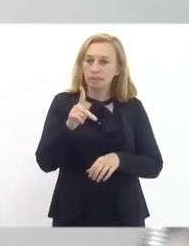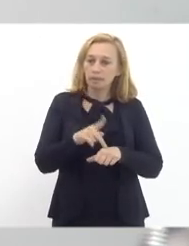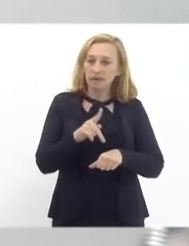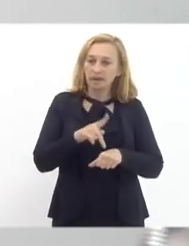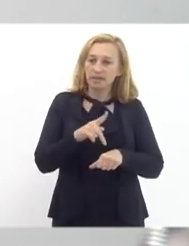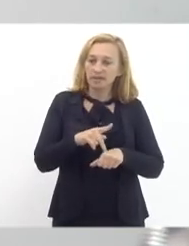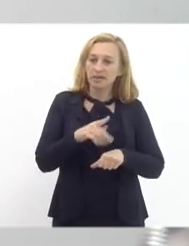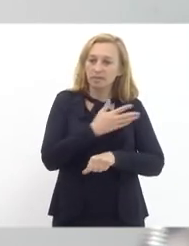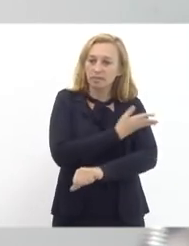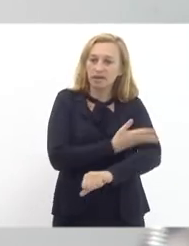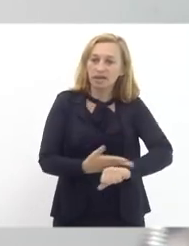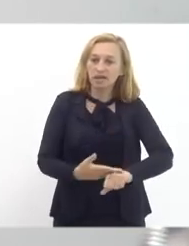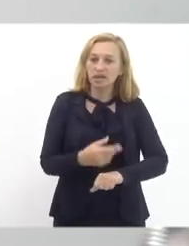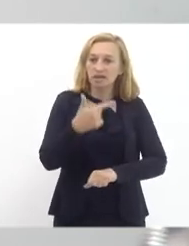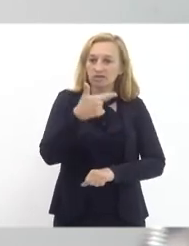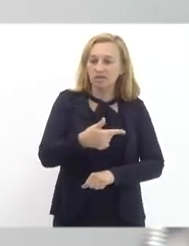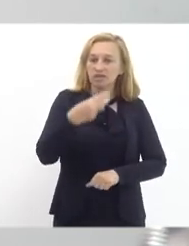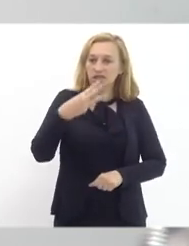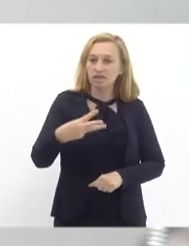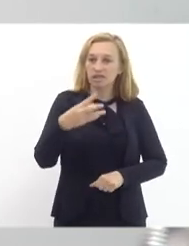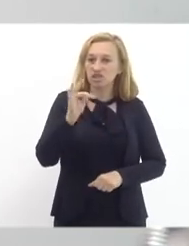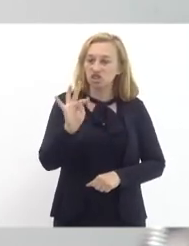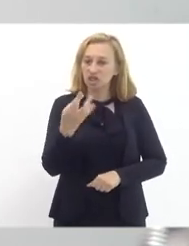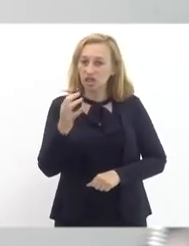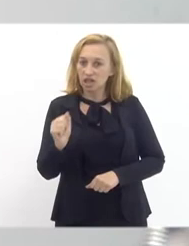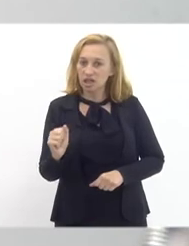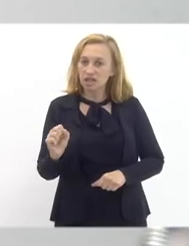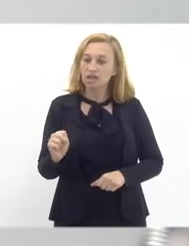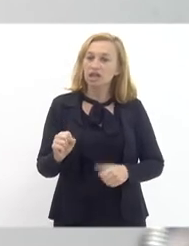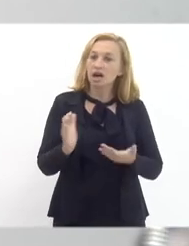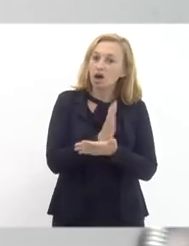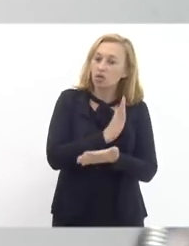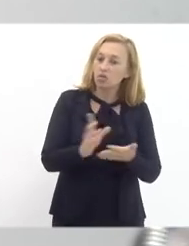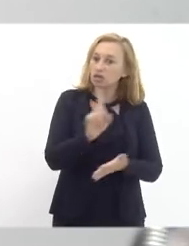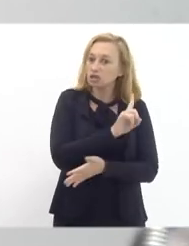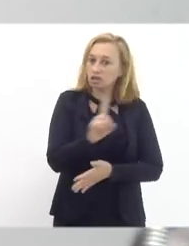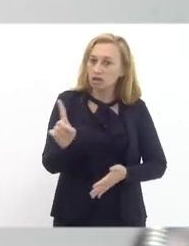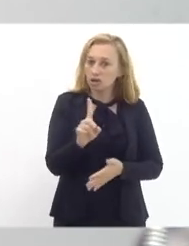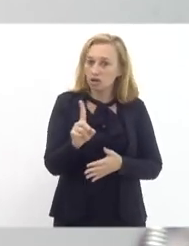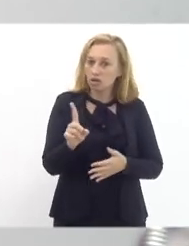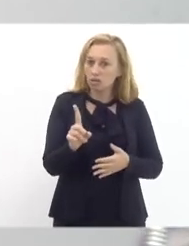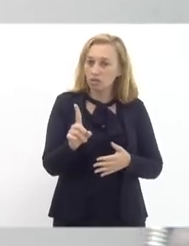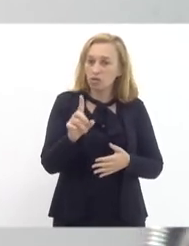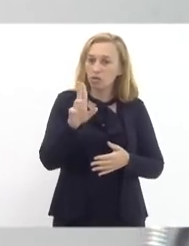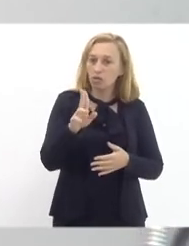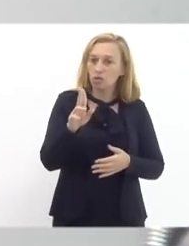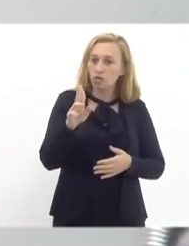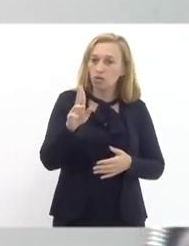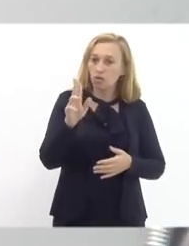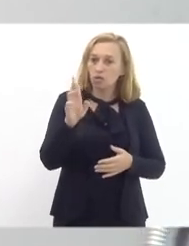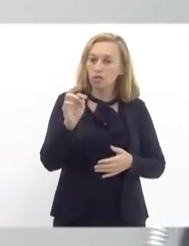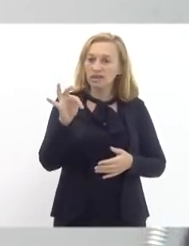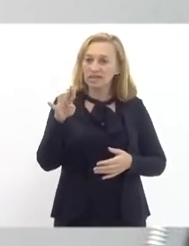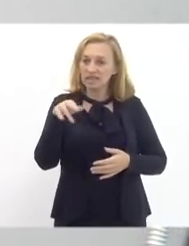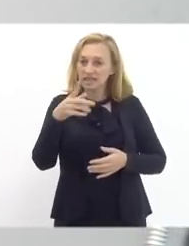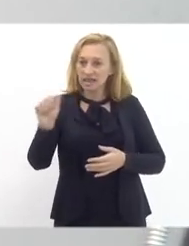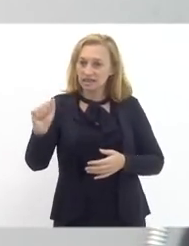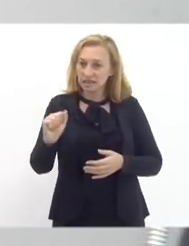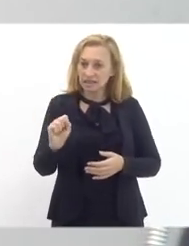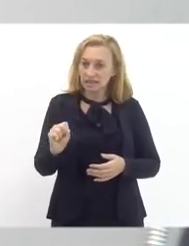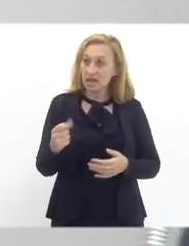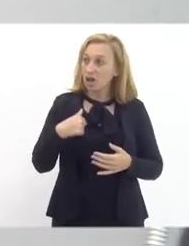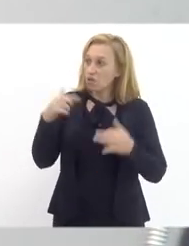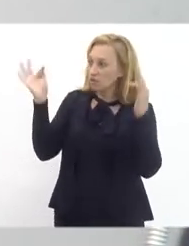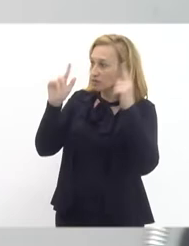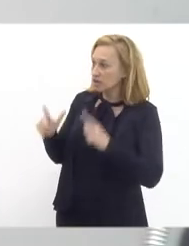não urbanizadas, e eu fico muito feliz, deputado, de ver que o seu principal projeto é a urbanização, porque